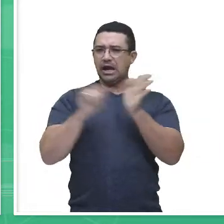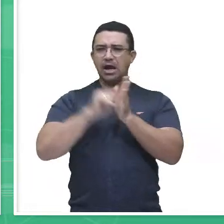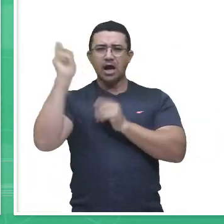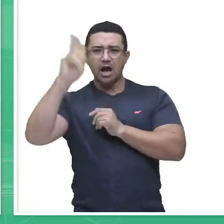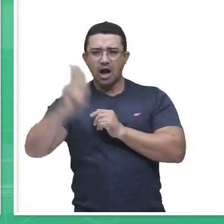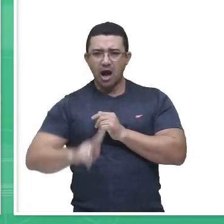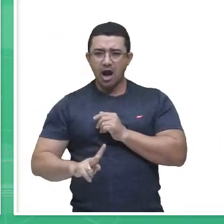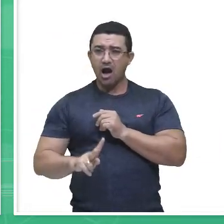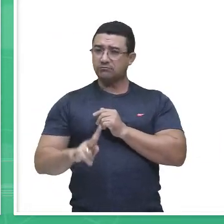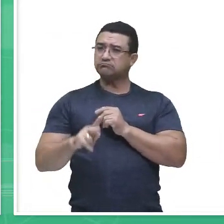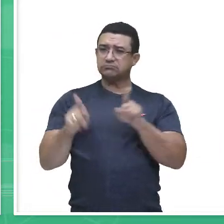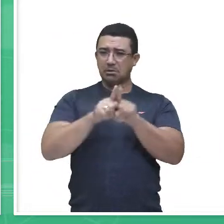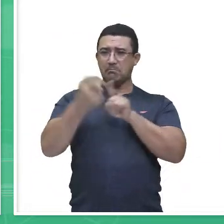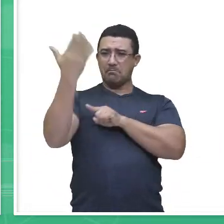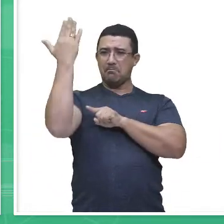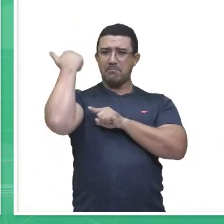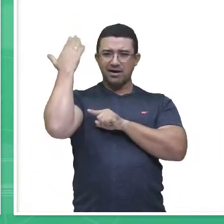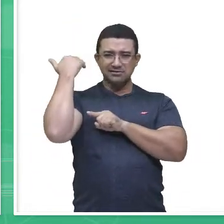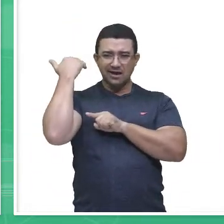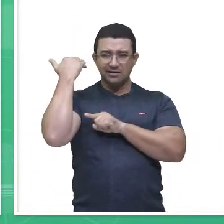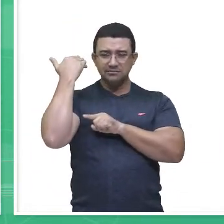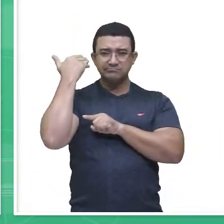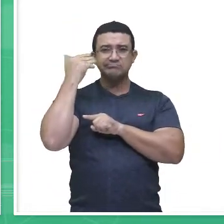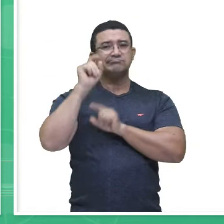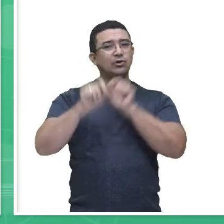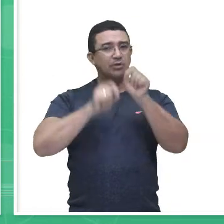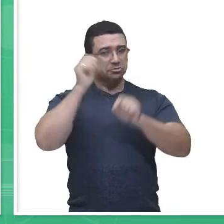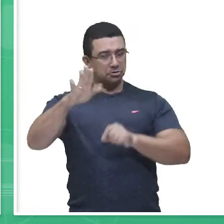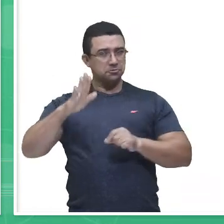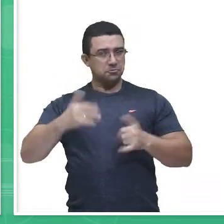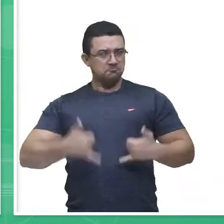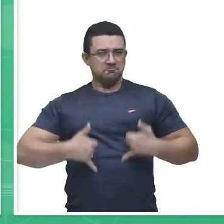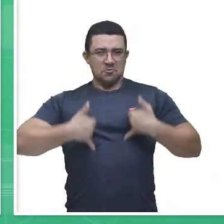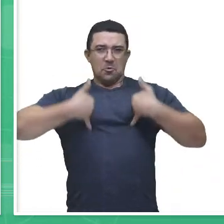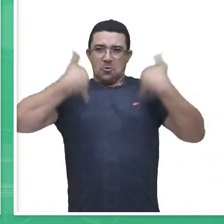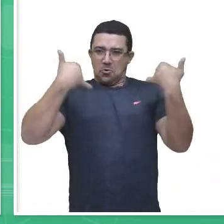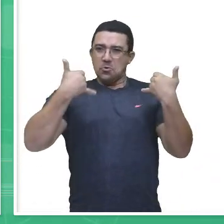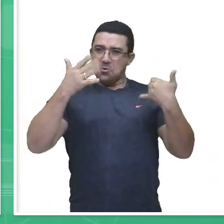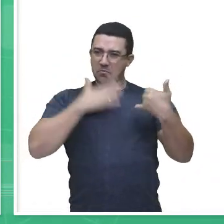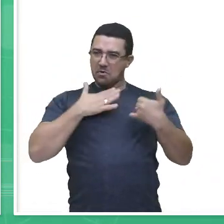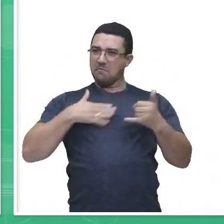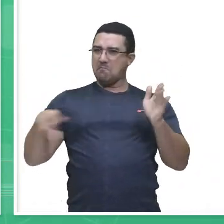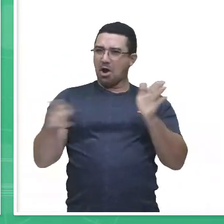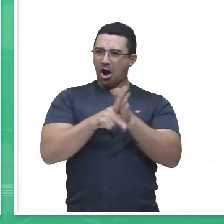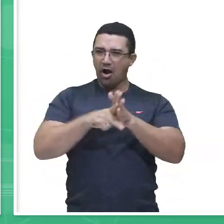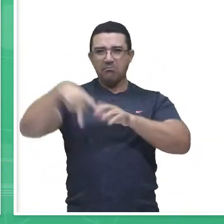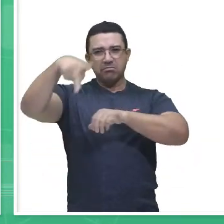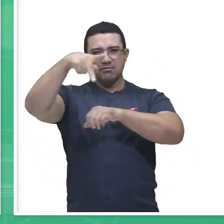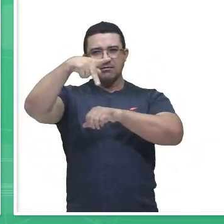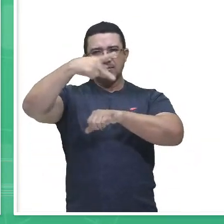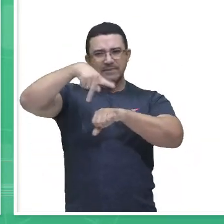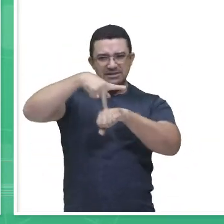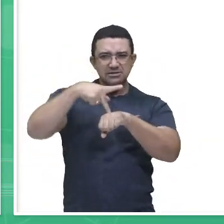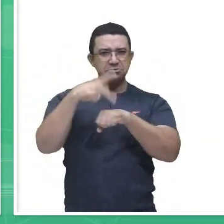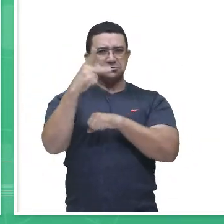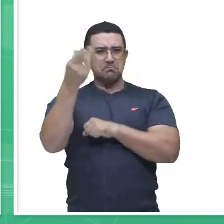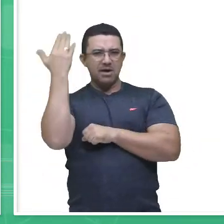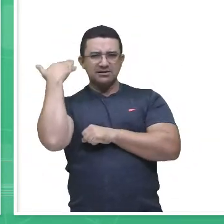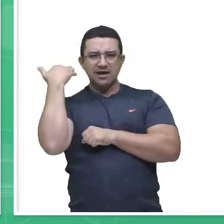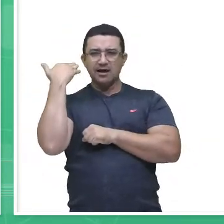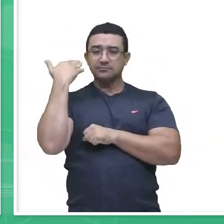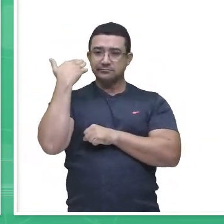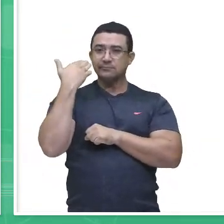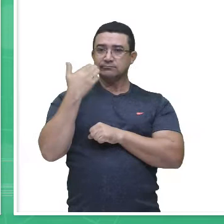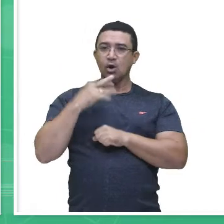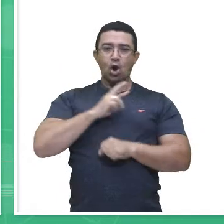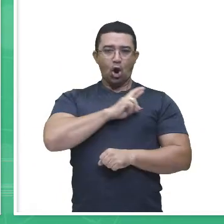ter um passado pelo qual ele vai se orgulhar, certo? E o romantismo vem exatamente nessa ideia de uma busca de